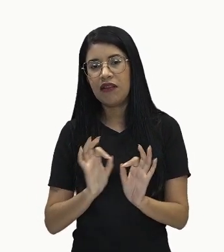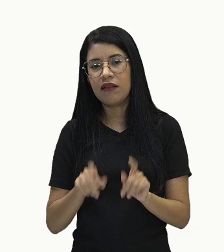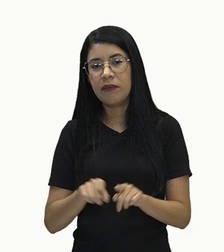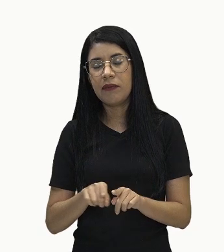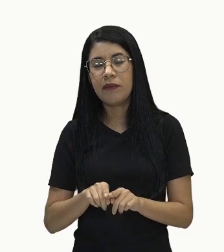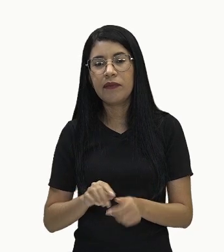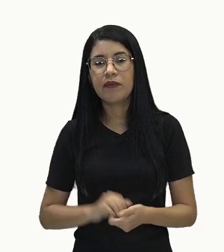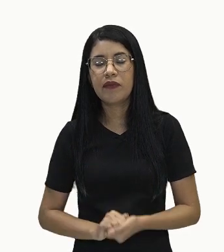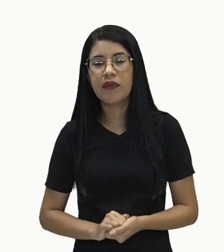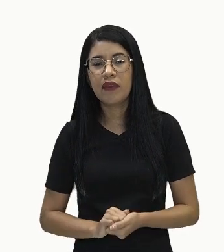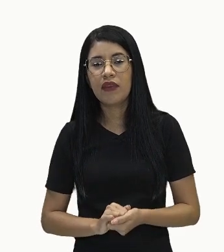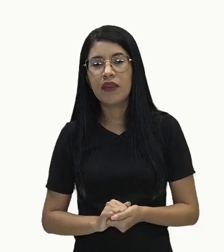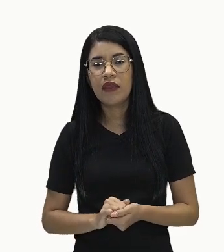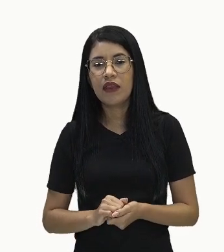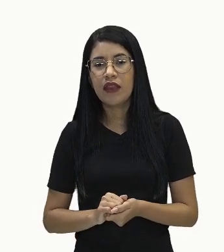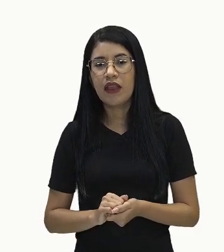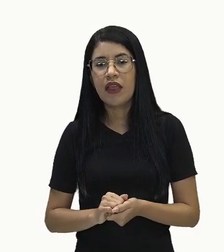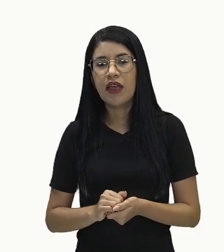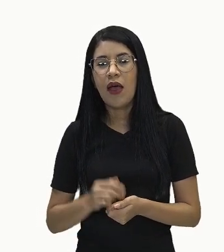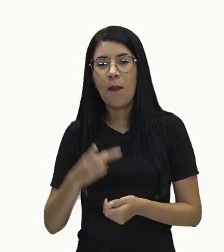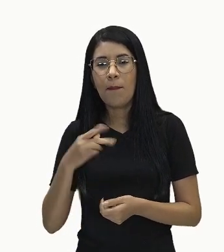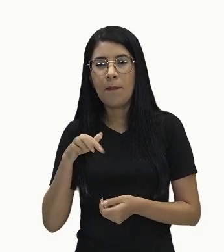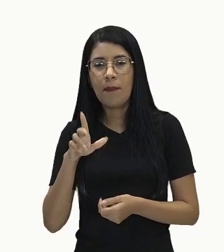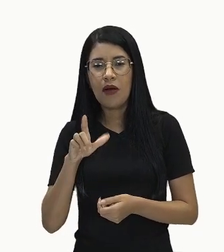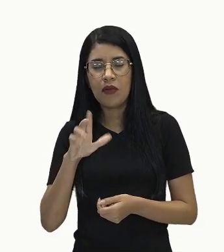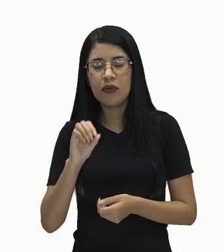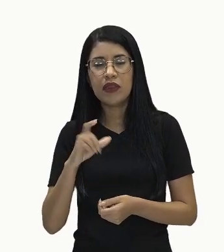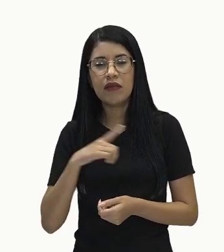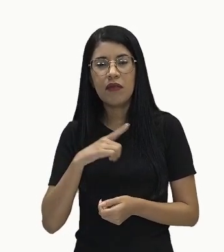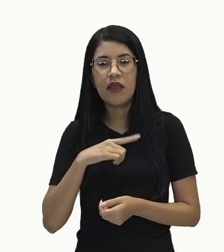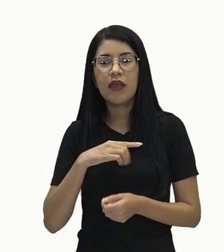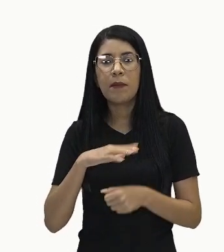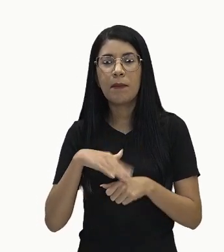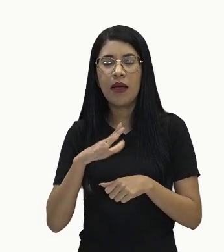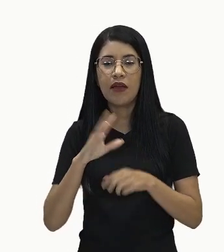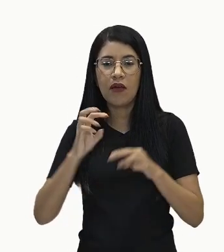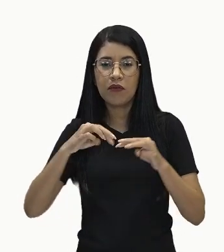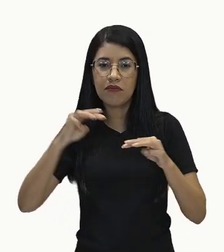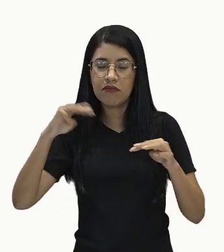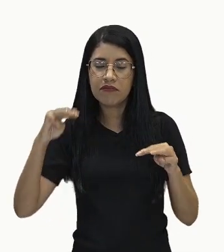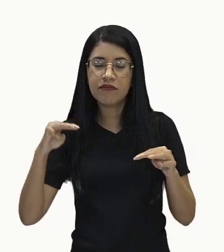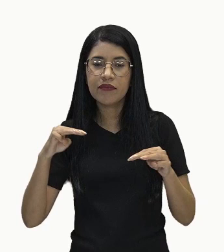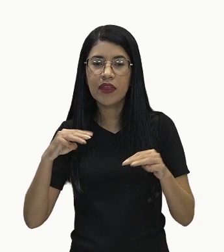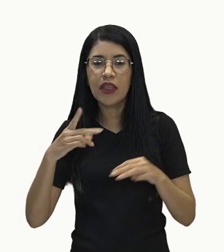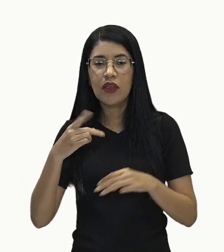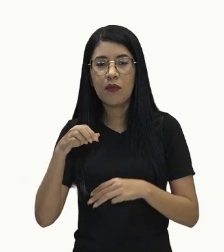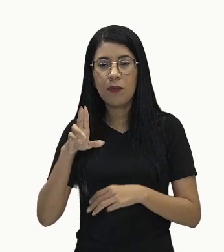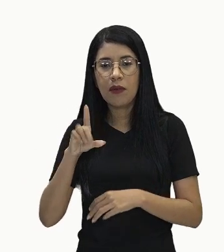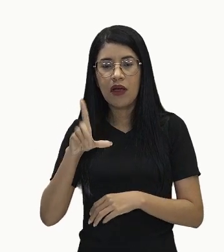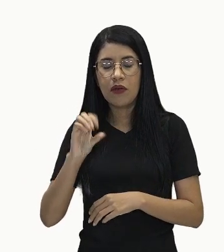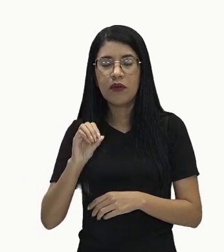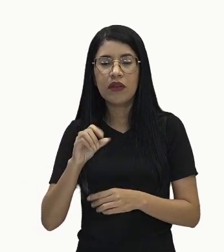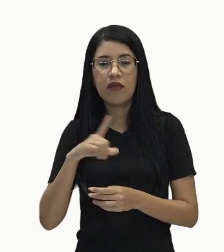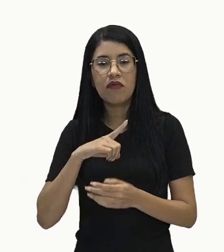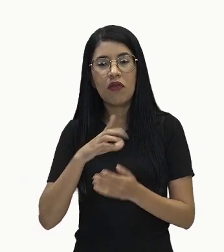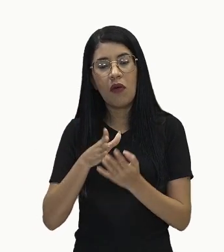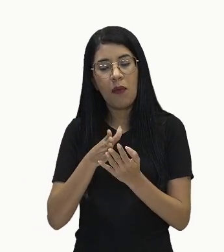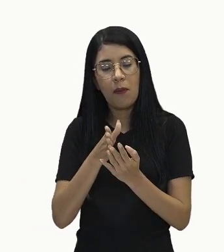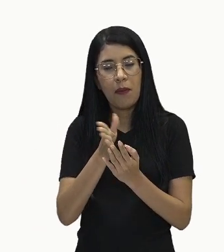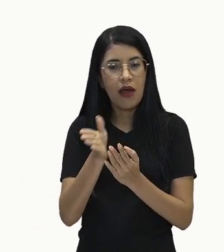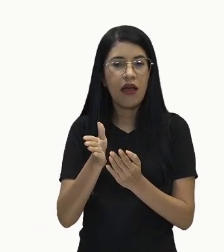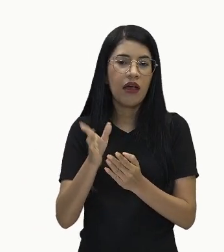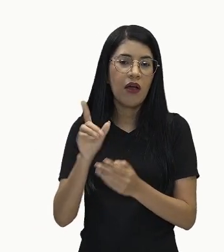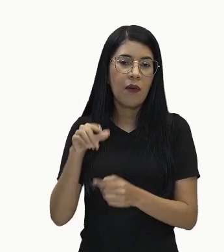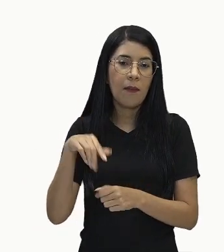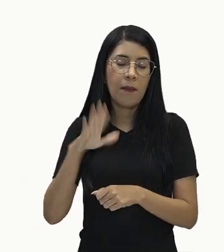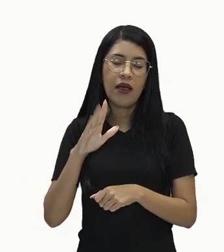pontuação da tabela, com 19 em português. Isso também não quer dizer nada. Paulo, pois, obteve o maior mediana. Também não quer dizer